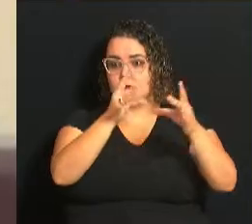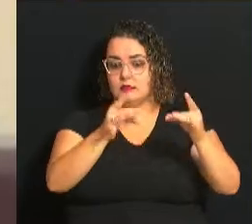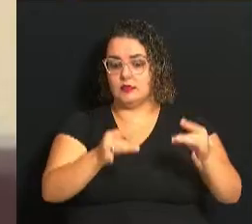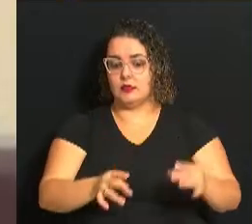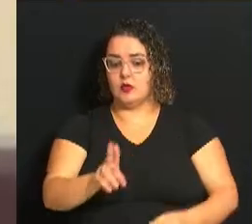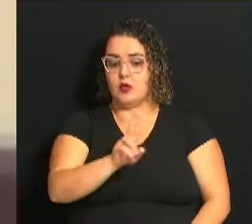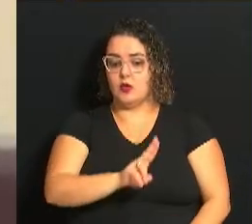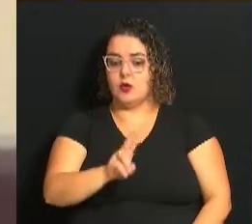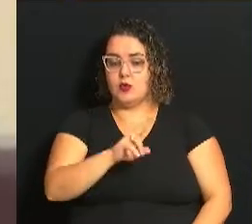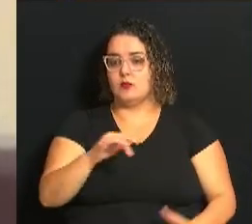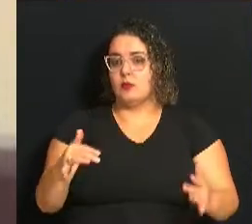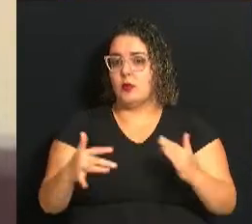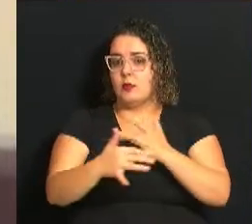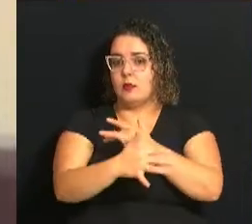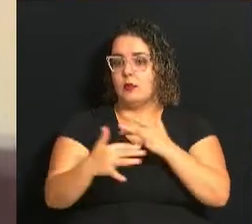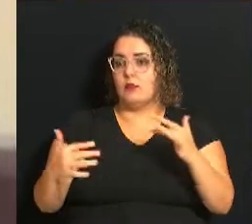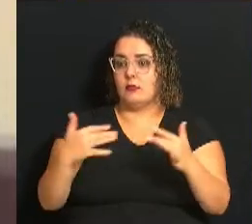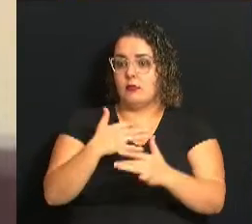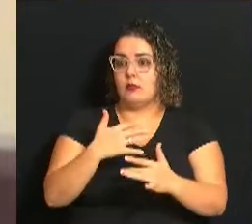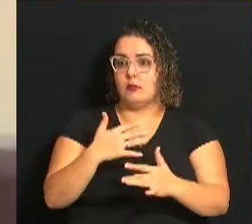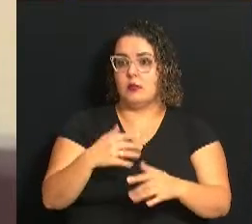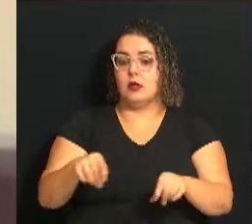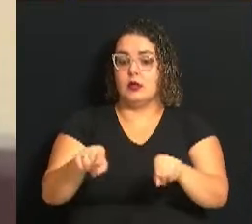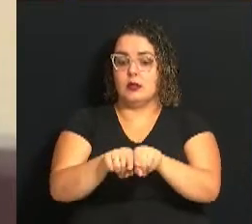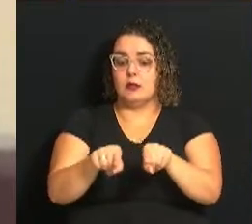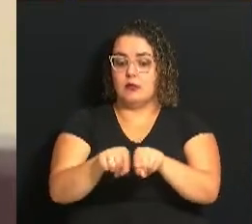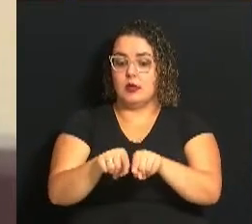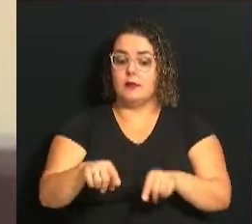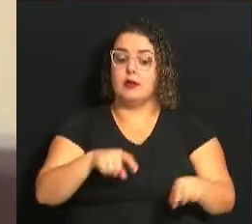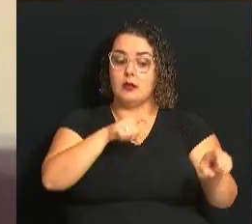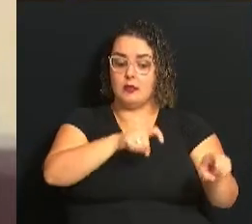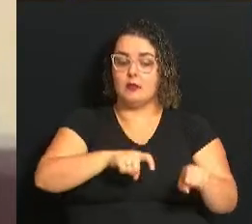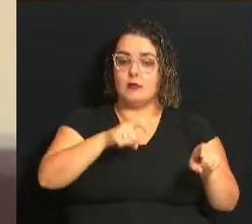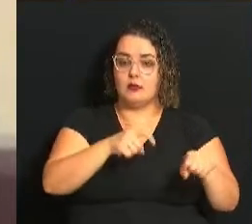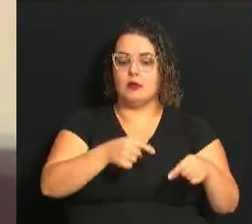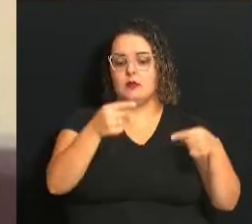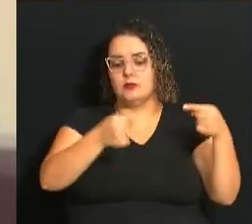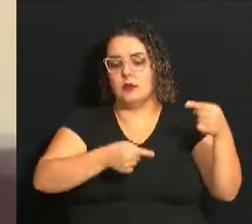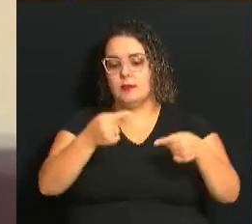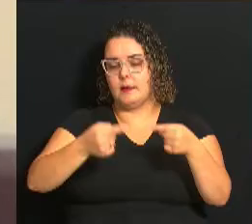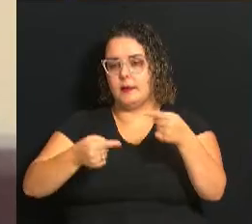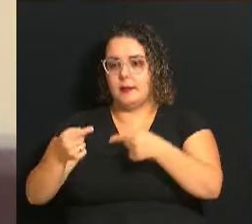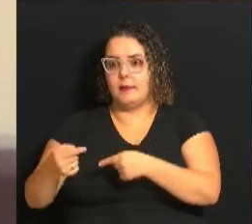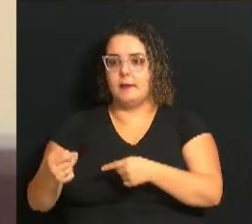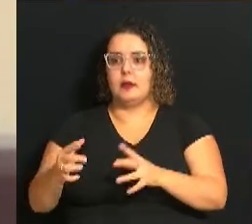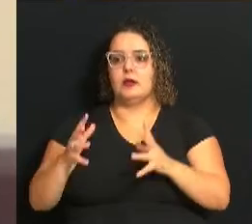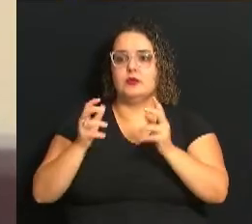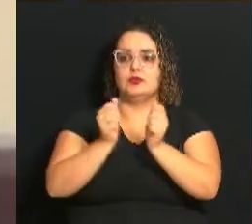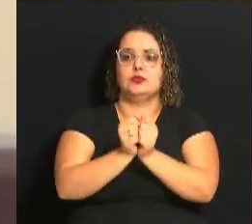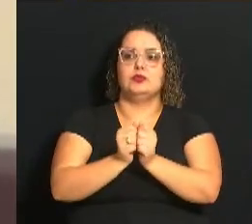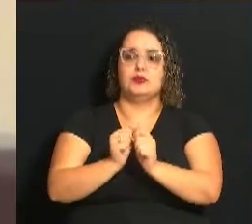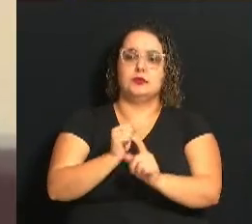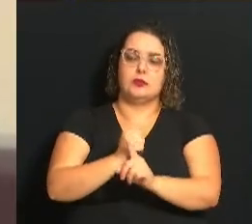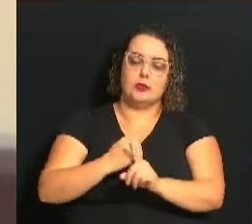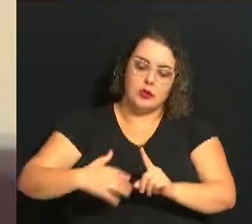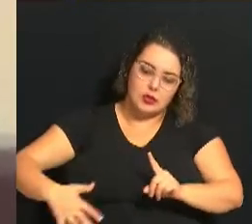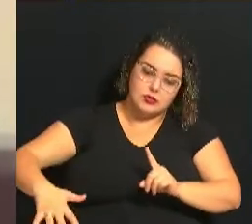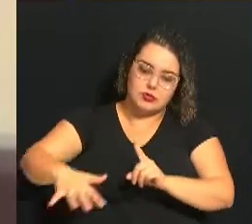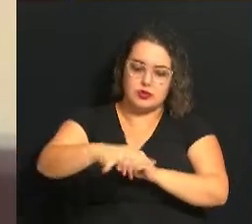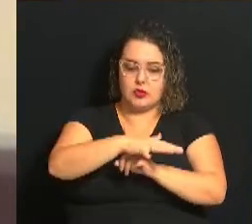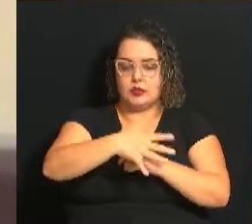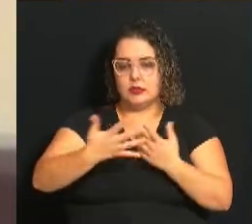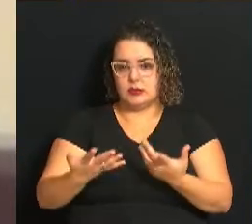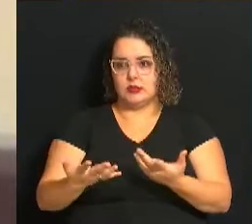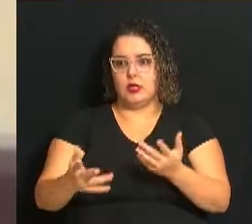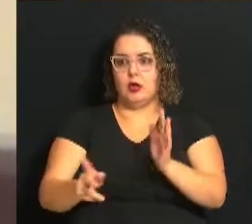urbanístico, tanto para a área urbana quanto para a área rural, foi amplamente discutido, né, com a sociedade, tanto que, então, até a proposição desse projeto de